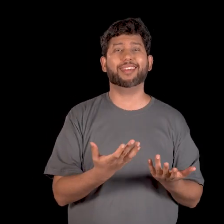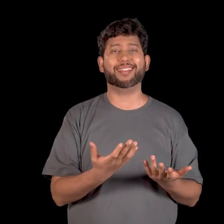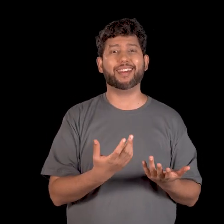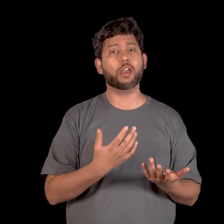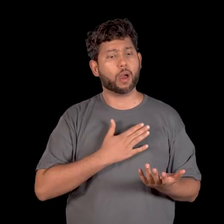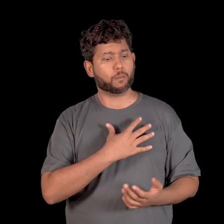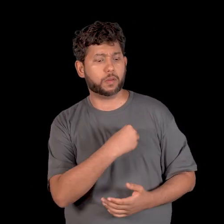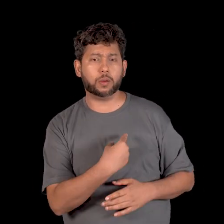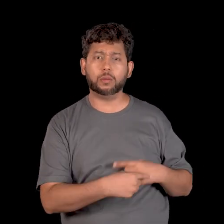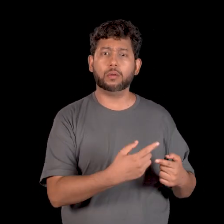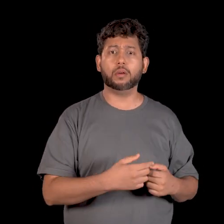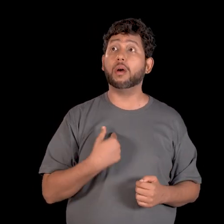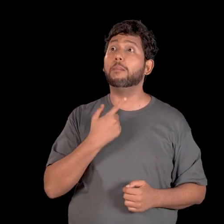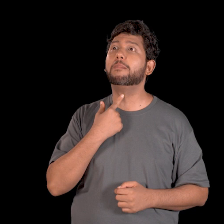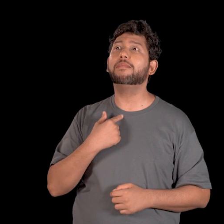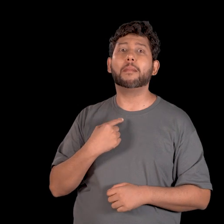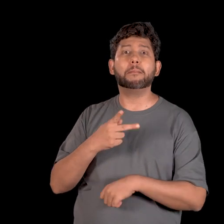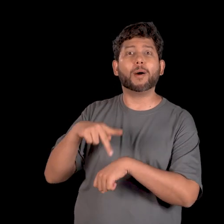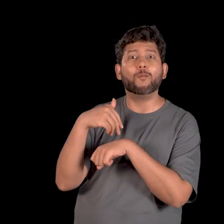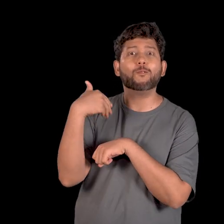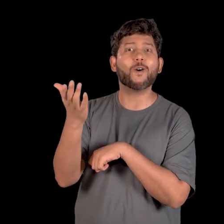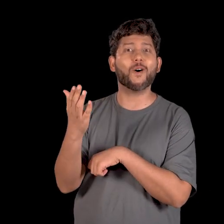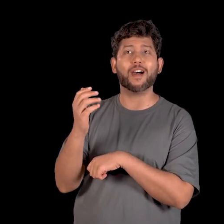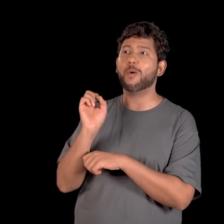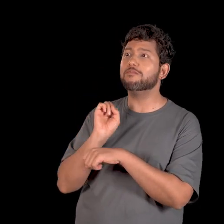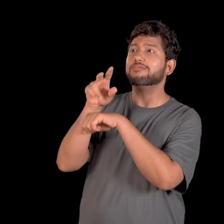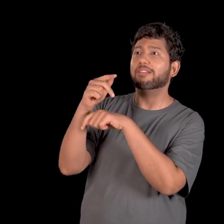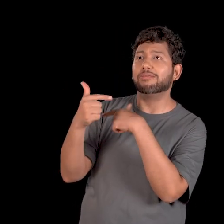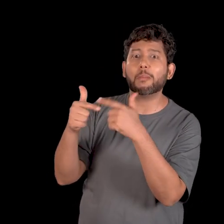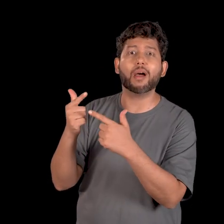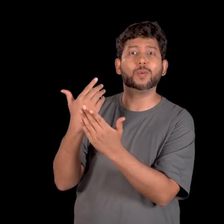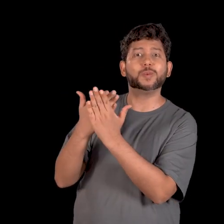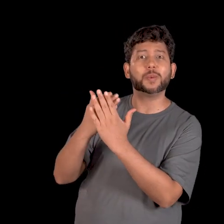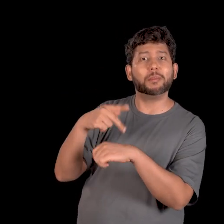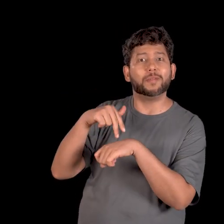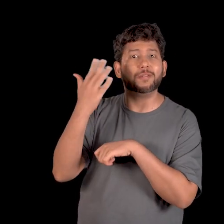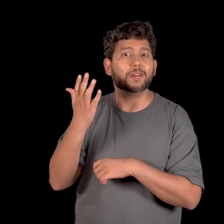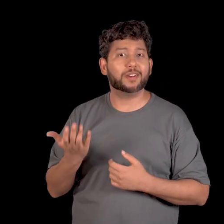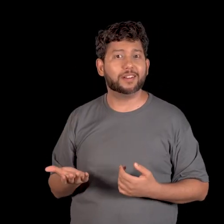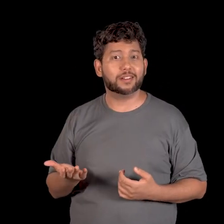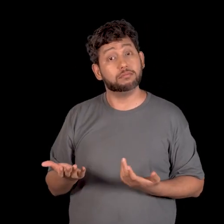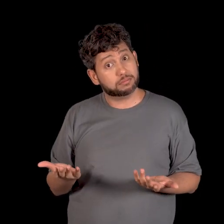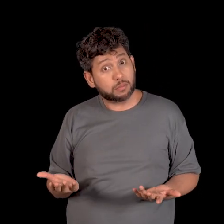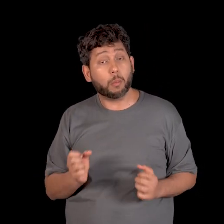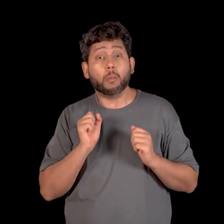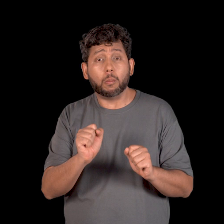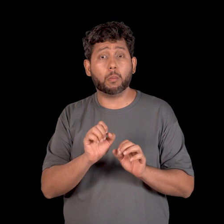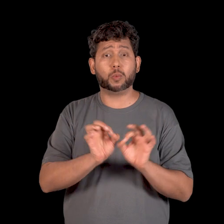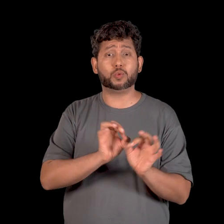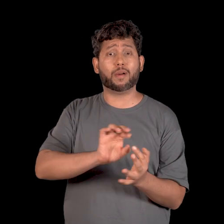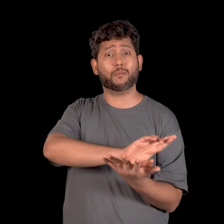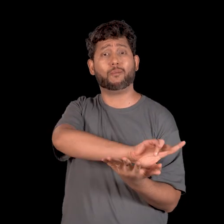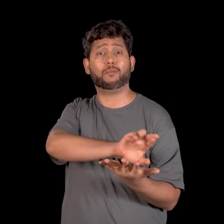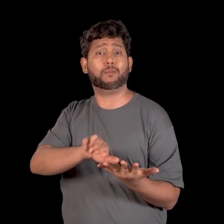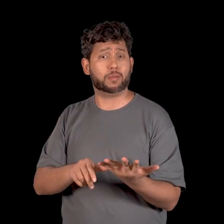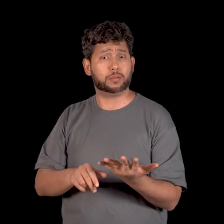etc. Formar uma família. Morar fora do país ou fazer um intercâmbio no exterior. Agora